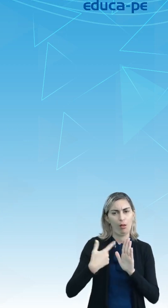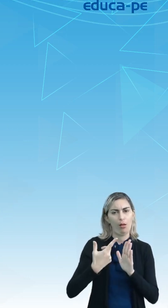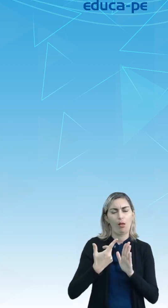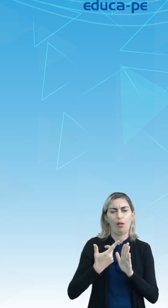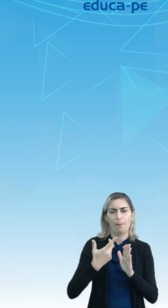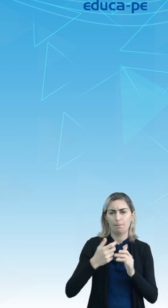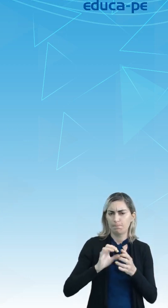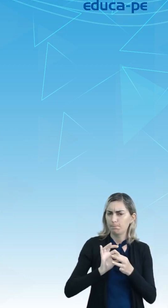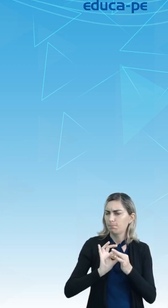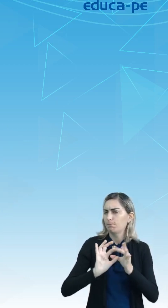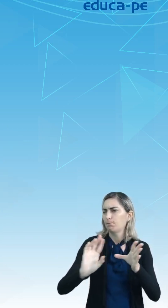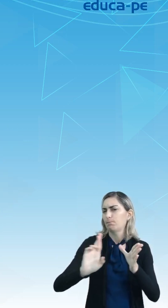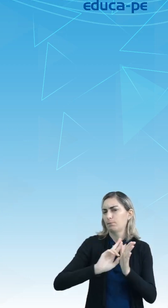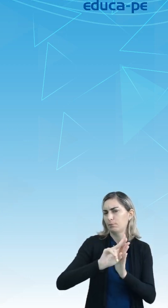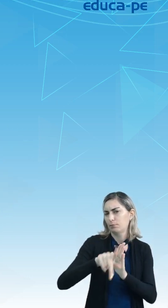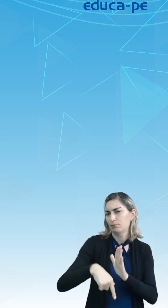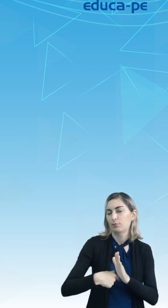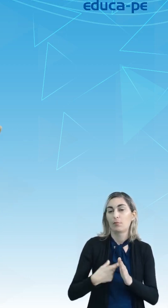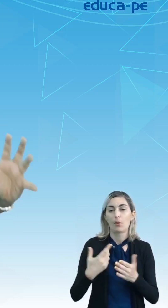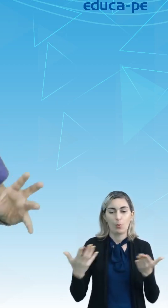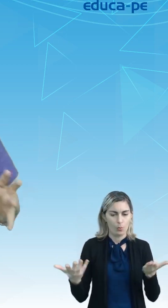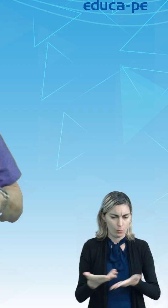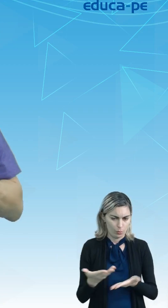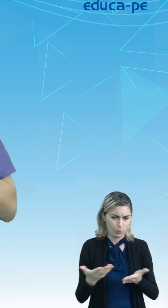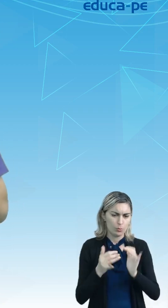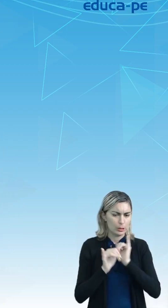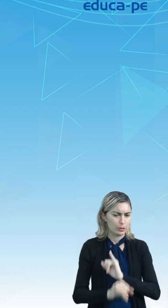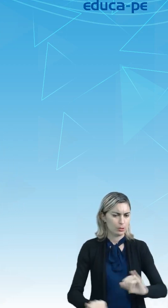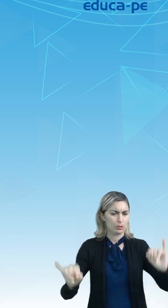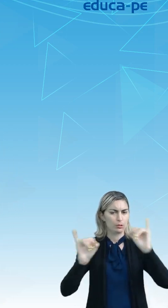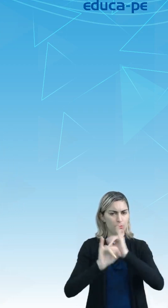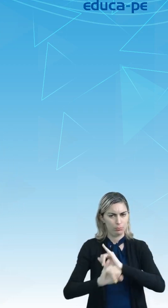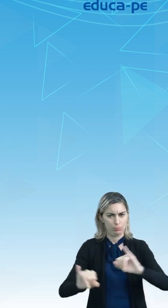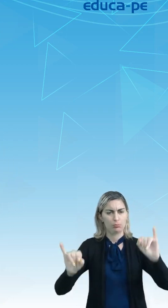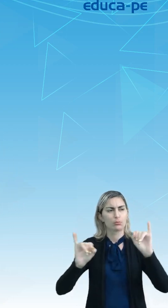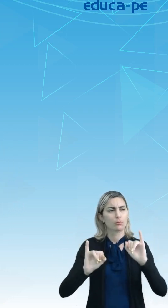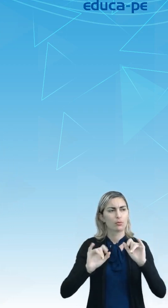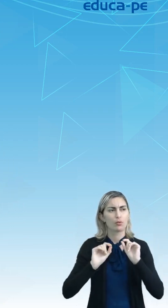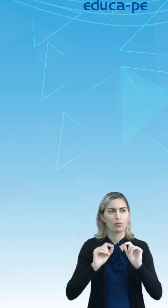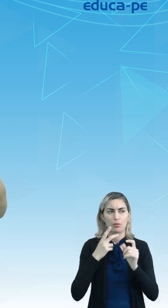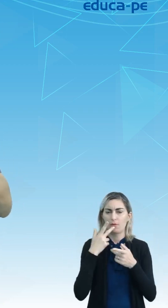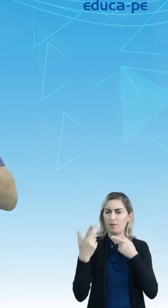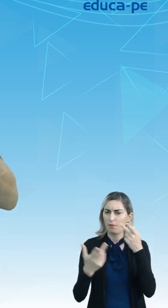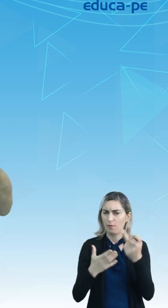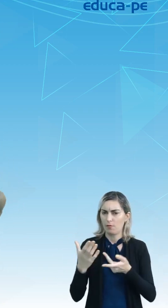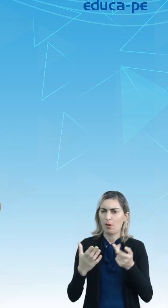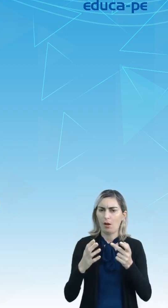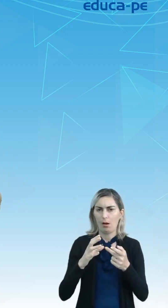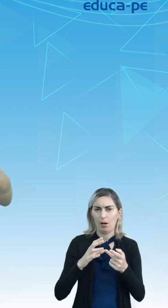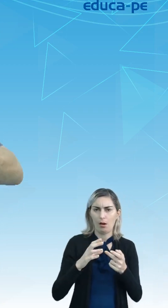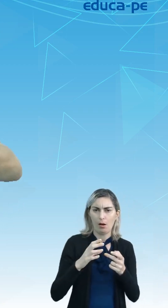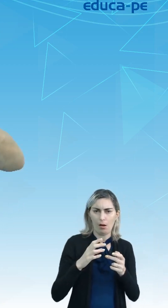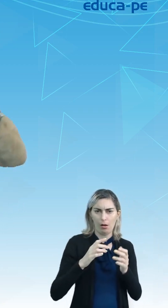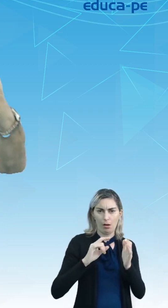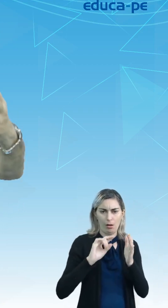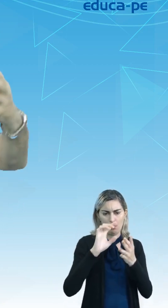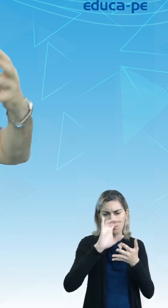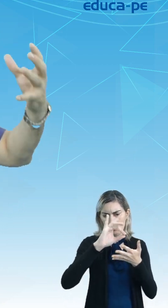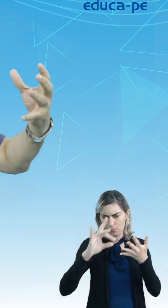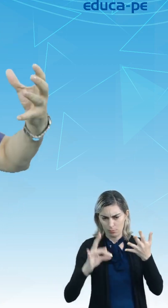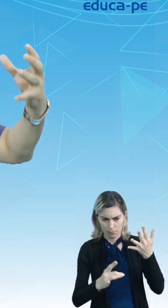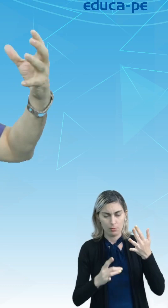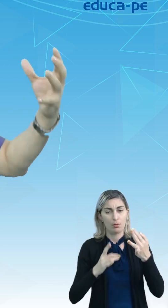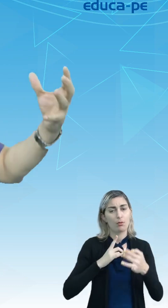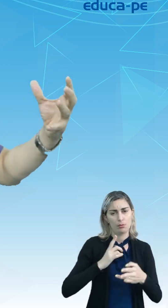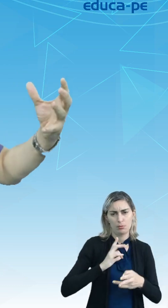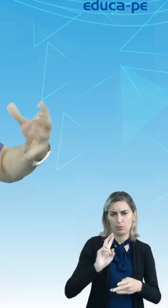categoria aberta e hoje a campanha publicitária. Quando a gente fala em categoria aberta é porque sempre